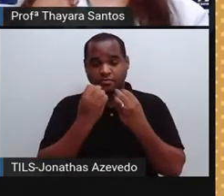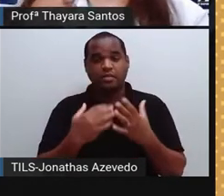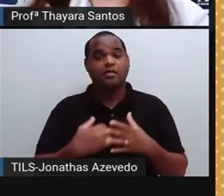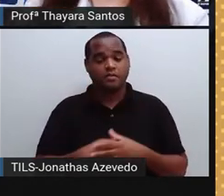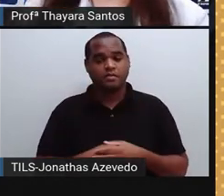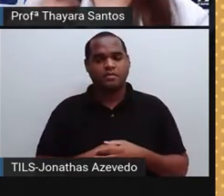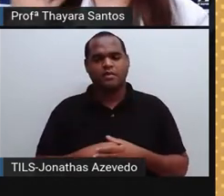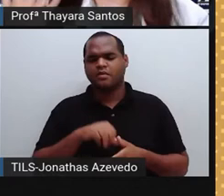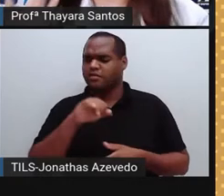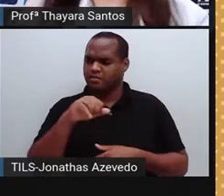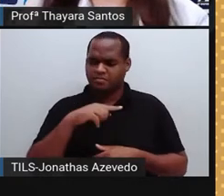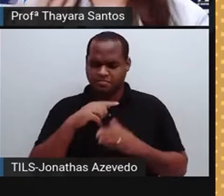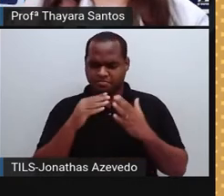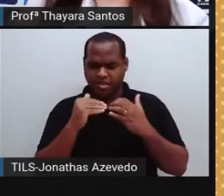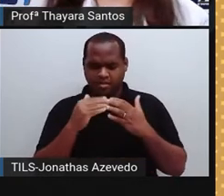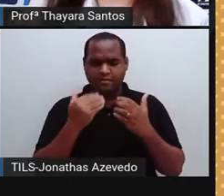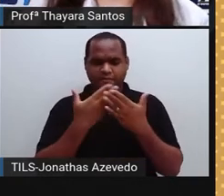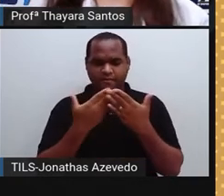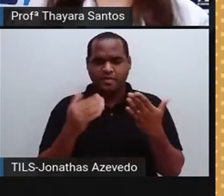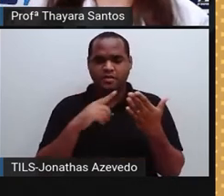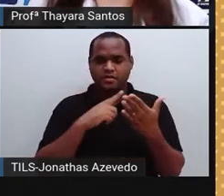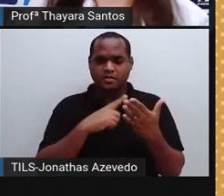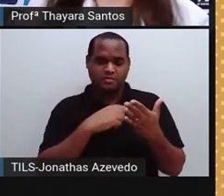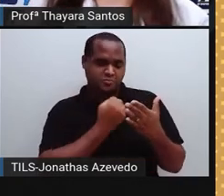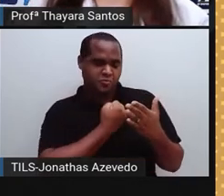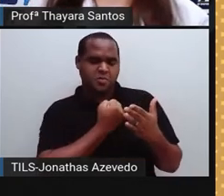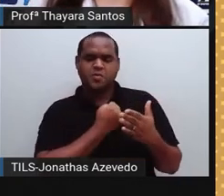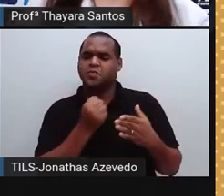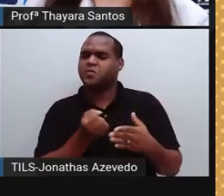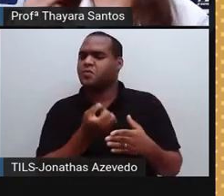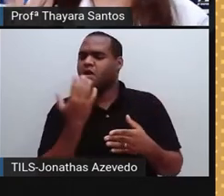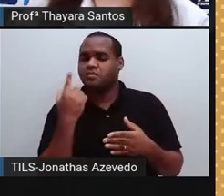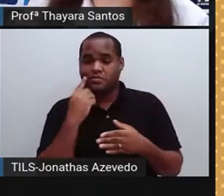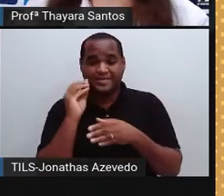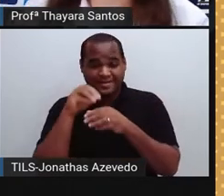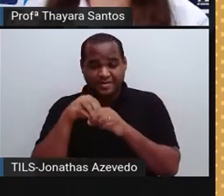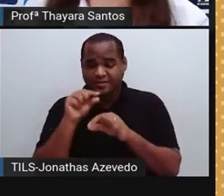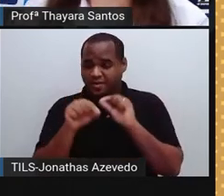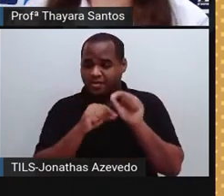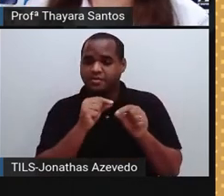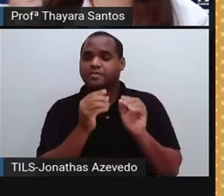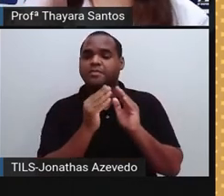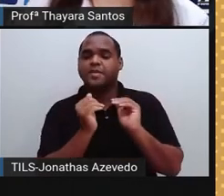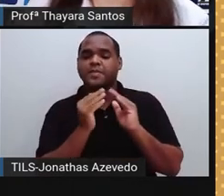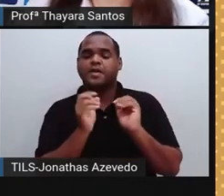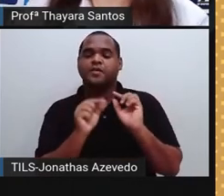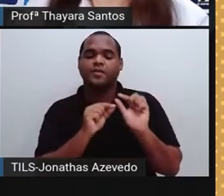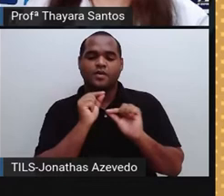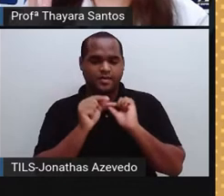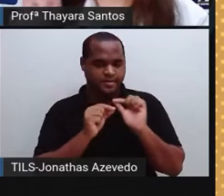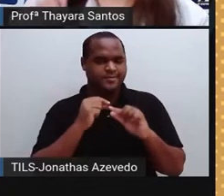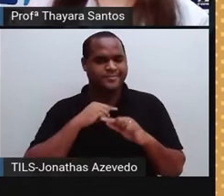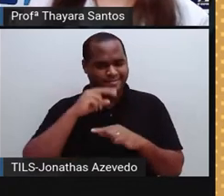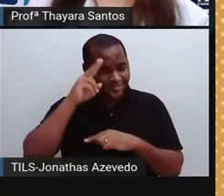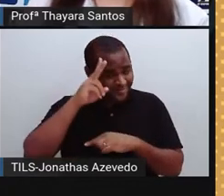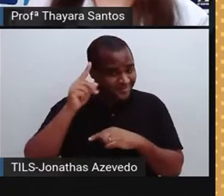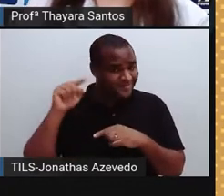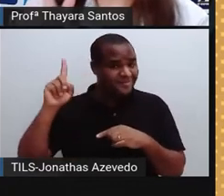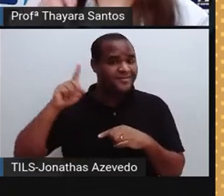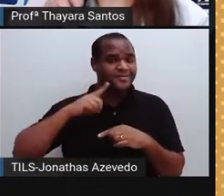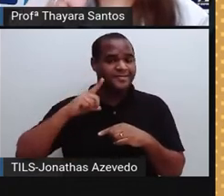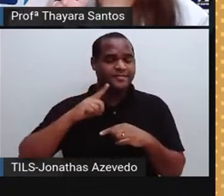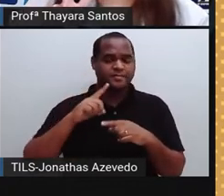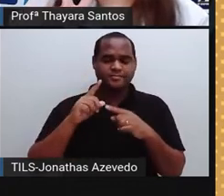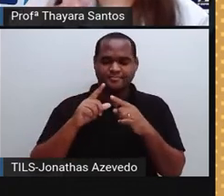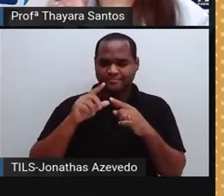Então, se eu pedisse para vocês dizerem qual é o número atômico aí desse elemento, o que é que vocês me diriam? Lembra do que eu falei? Sempre no elemento